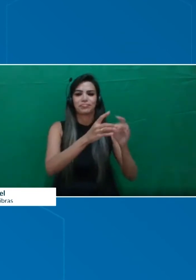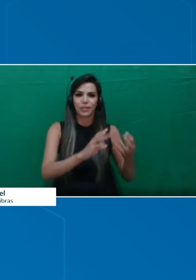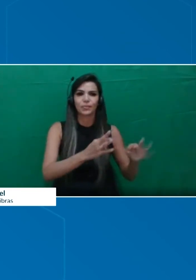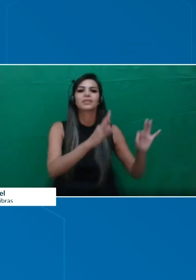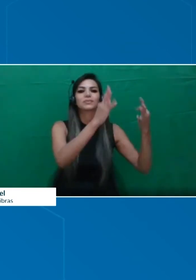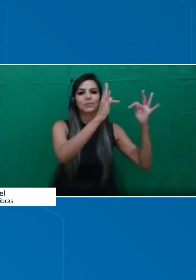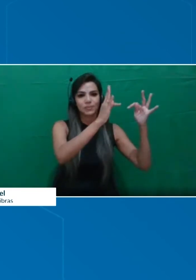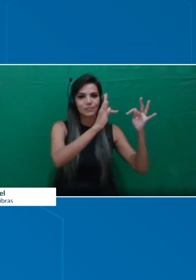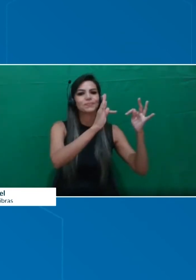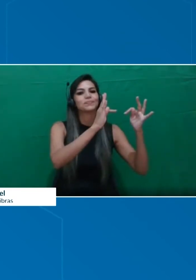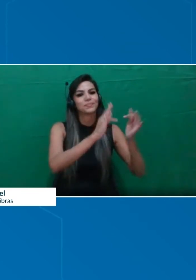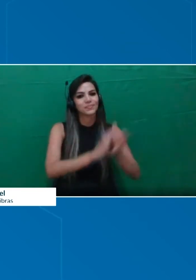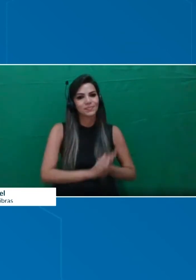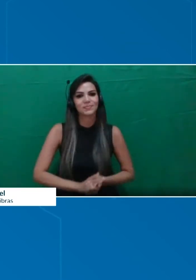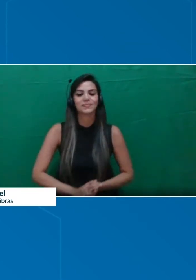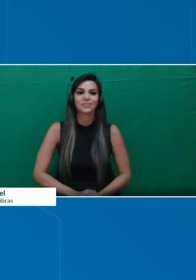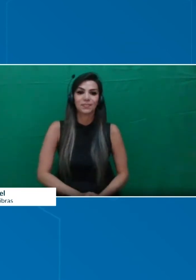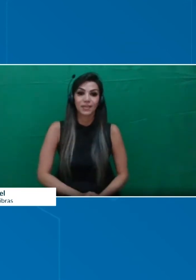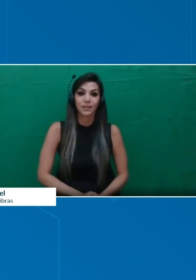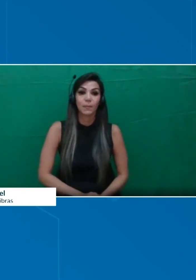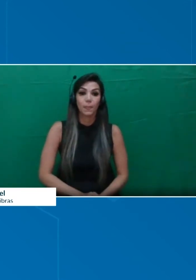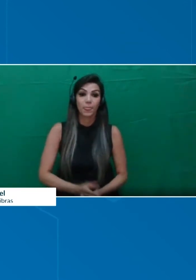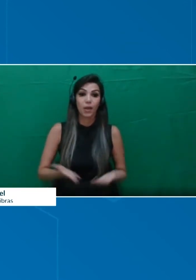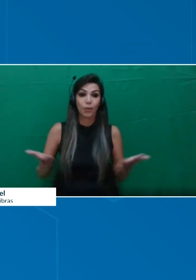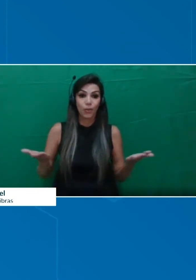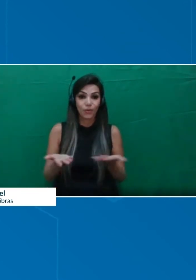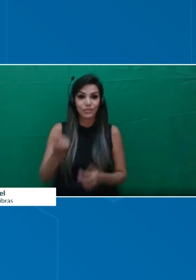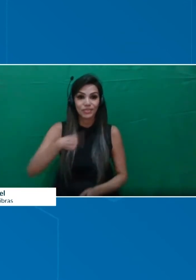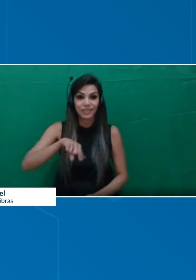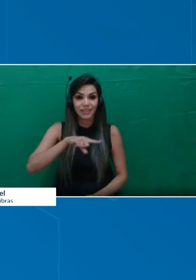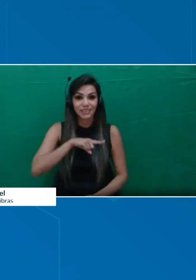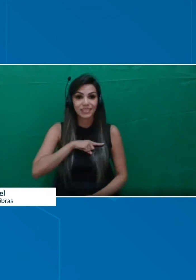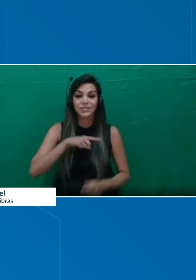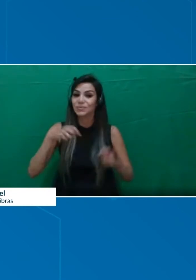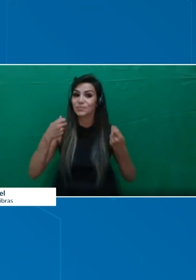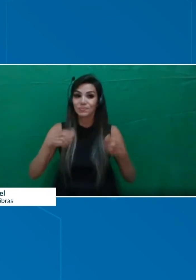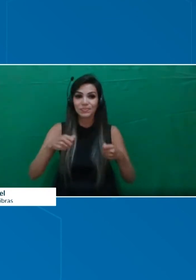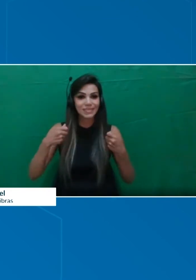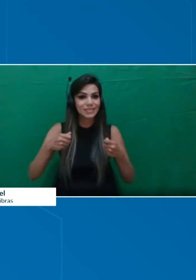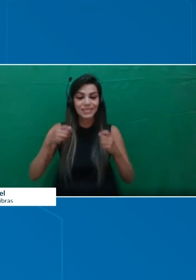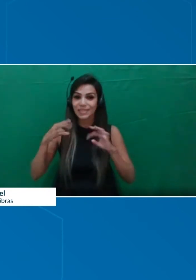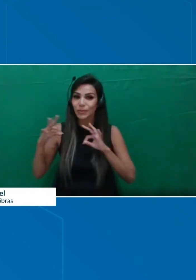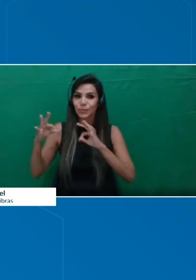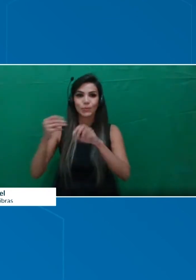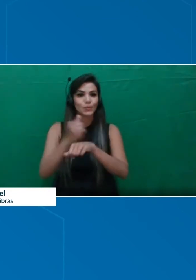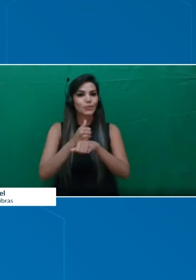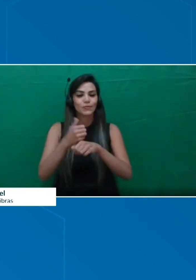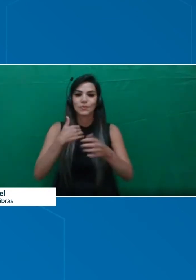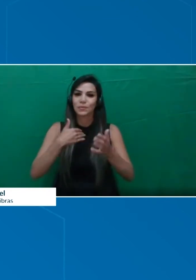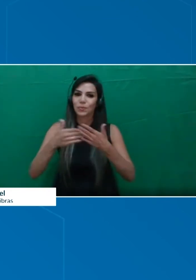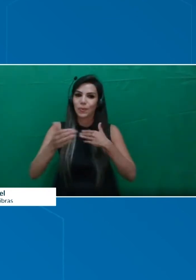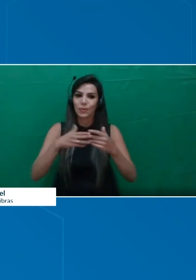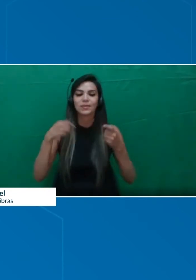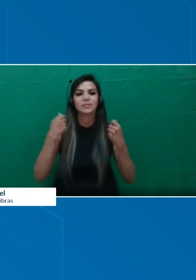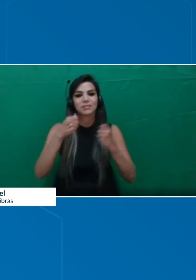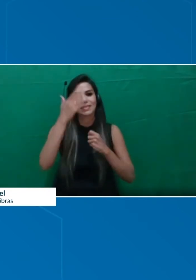é condição básica para a sobrevivência dominar. E é claro que quem tem